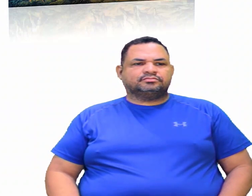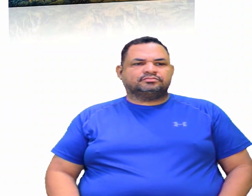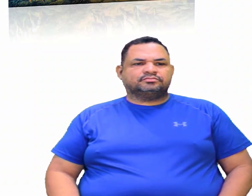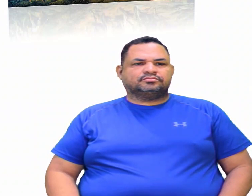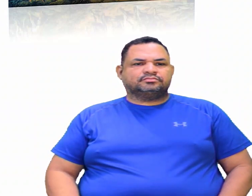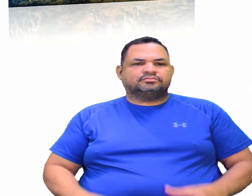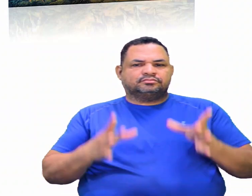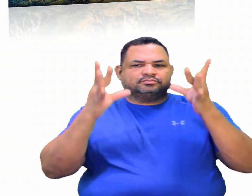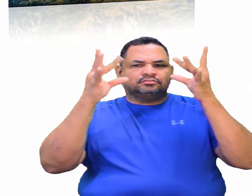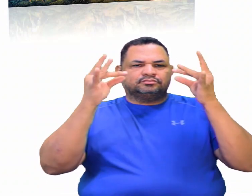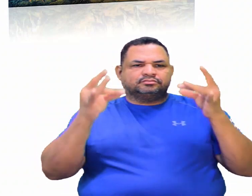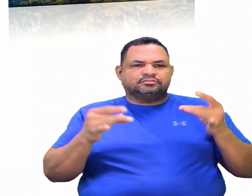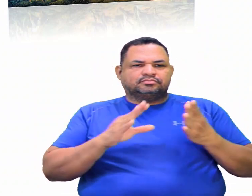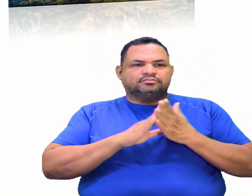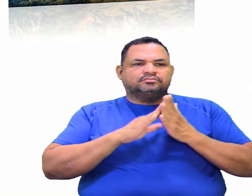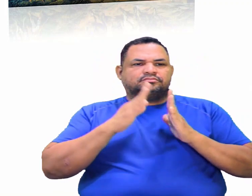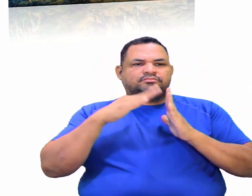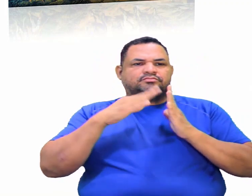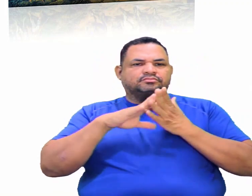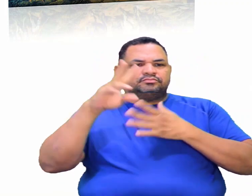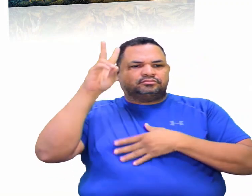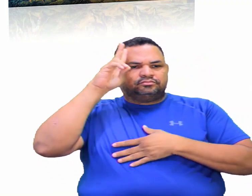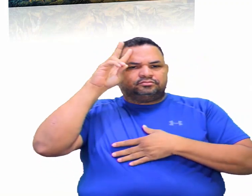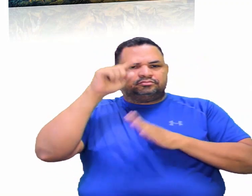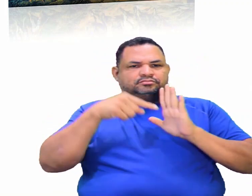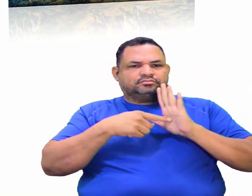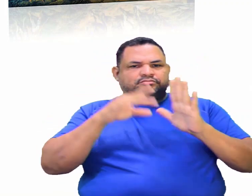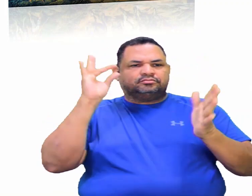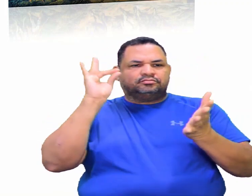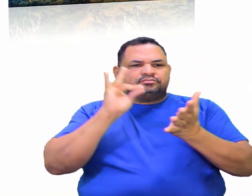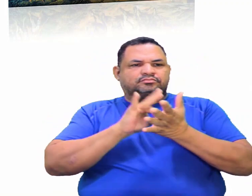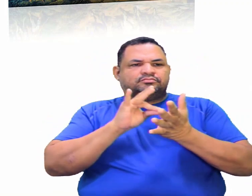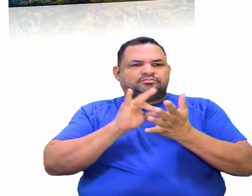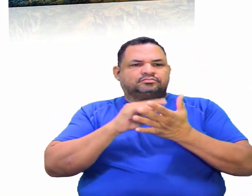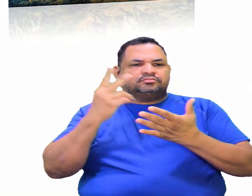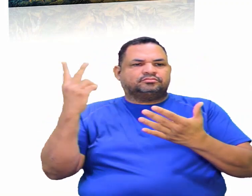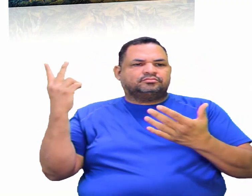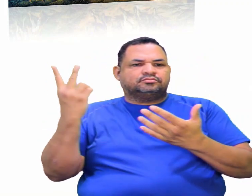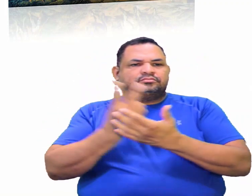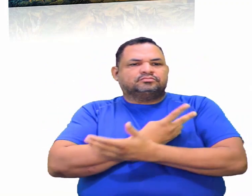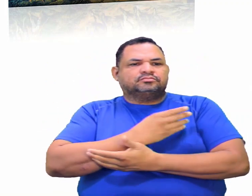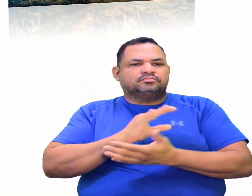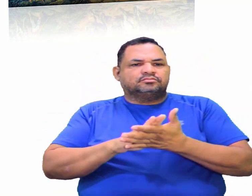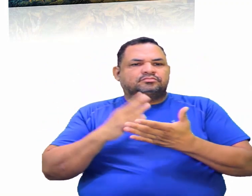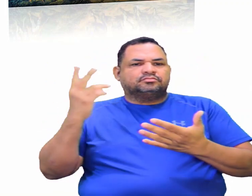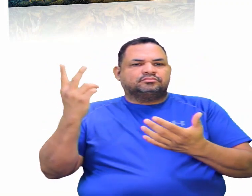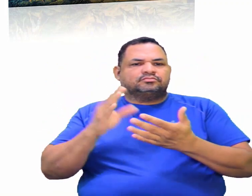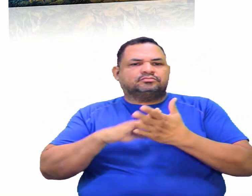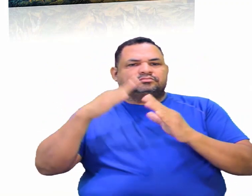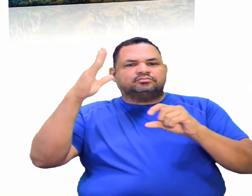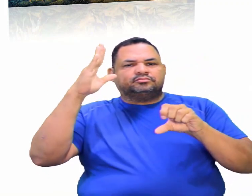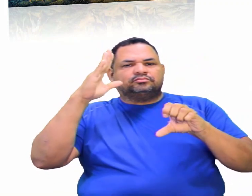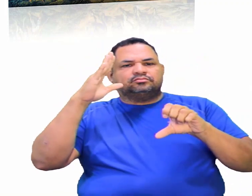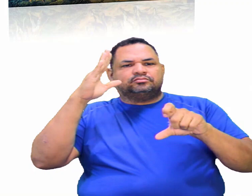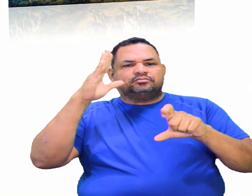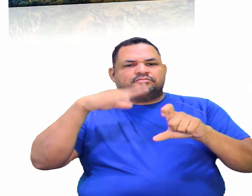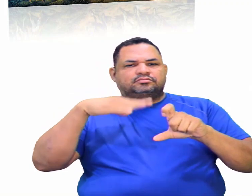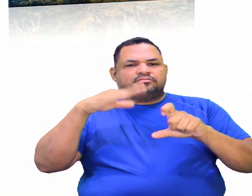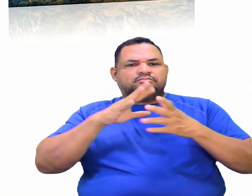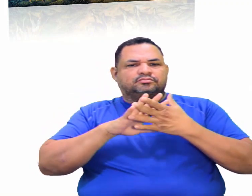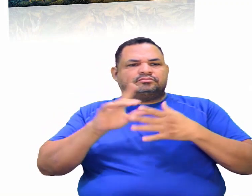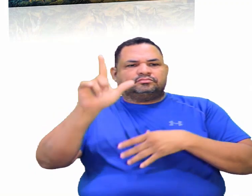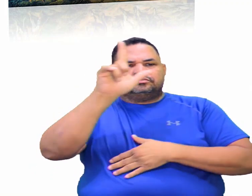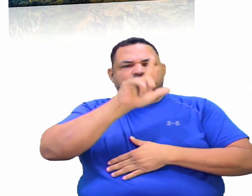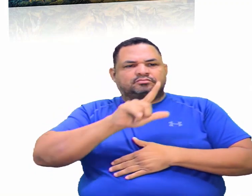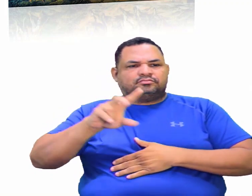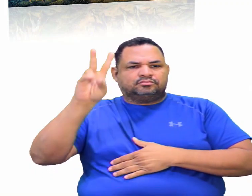detalhamento aqui pintura histórica representa fatos históricos cenas mitológicas literárias e